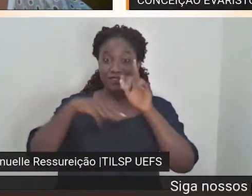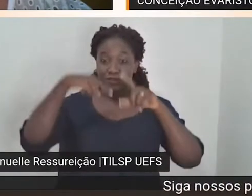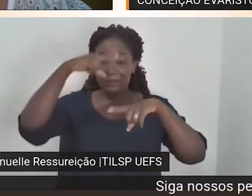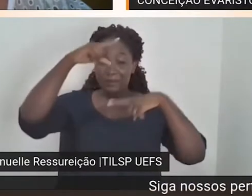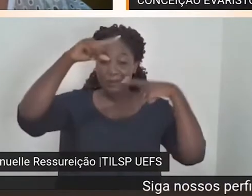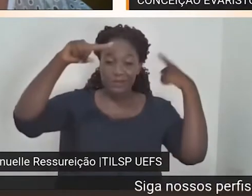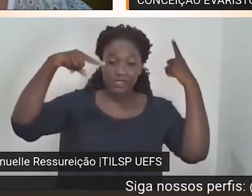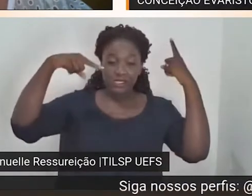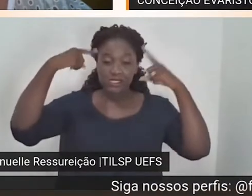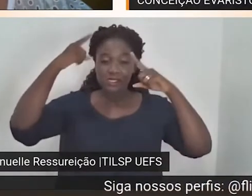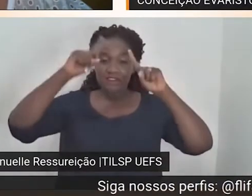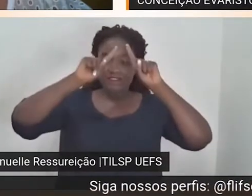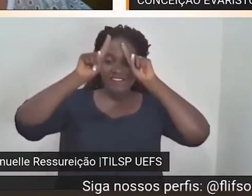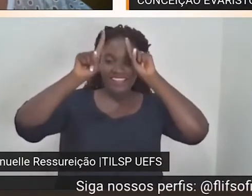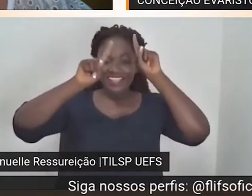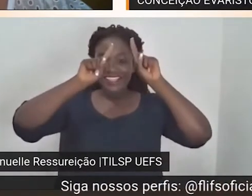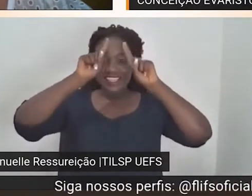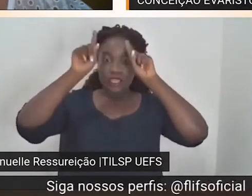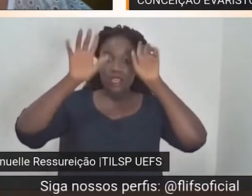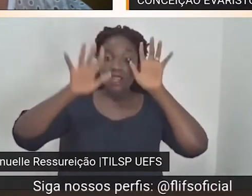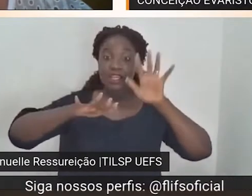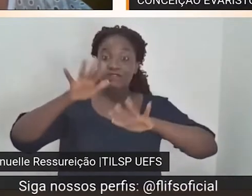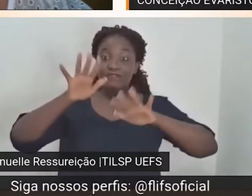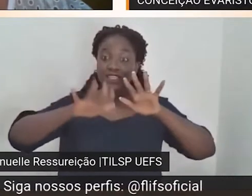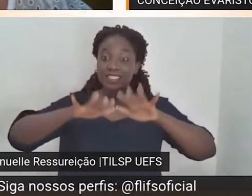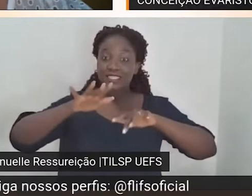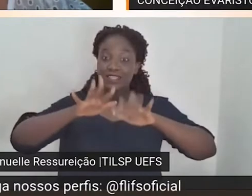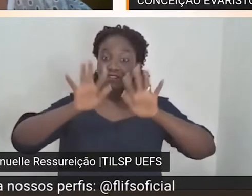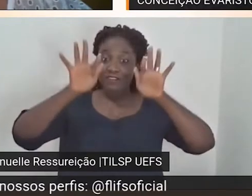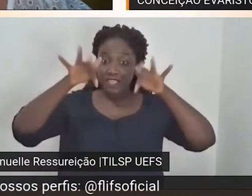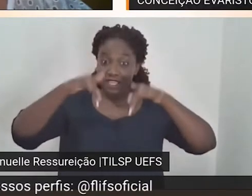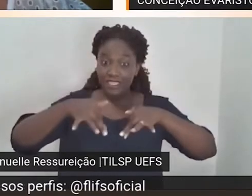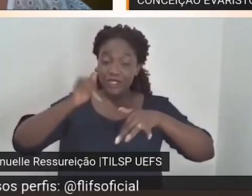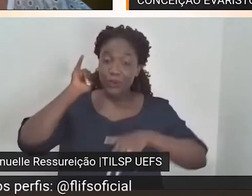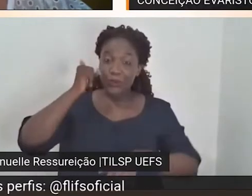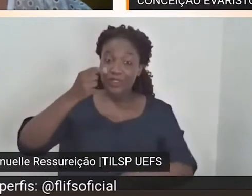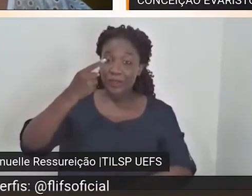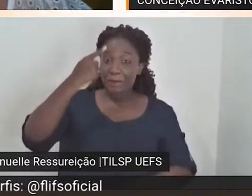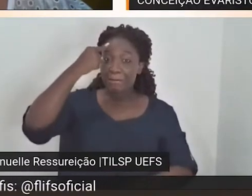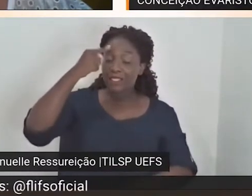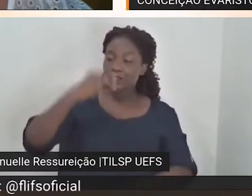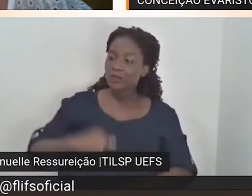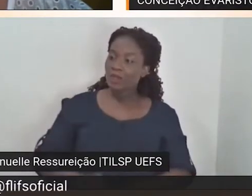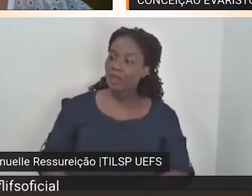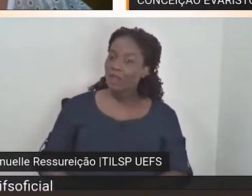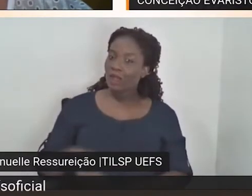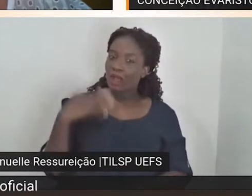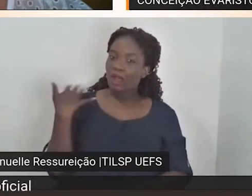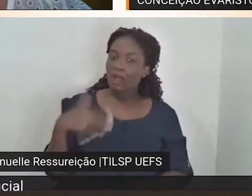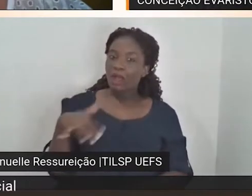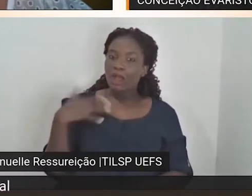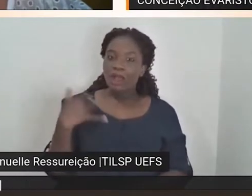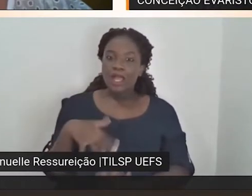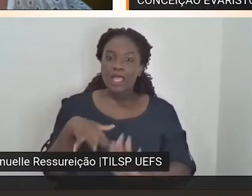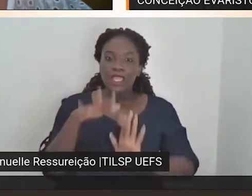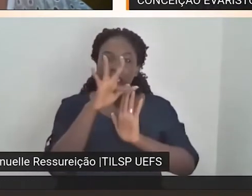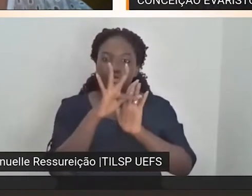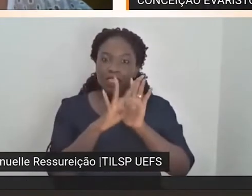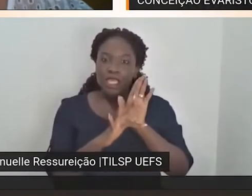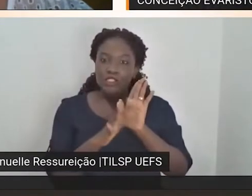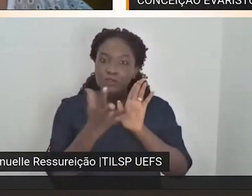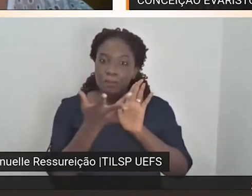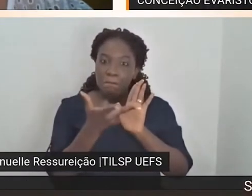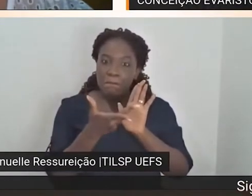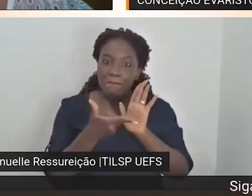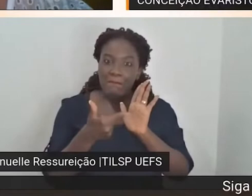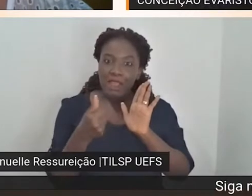cabeça. Às vezes, quando a pessoa acaba de contar, eu já estou pensando, gente, que texto? Que texto que não dá aí? Que